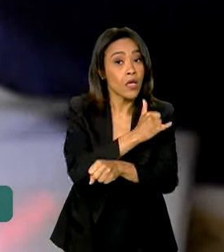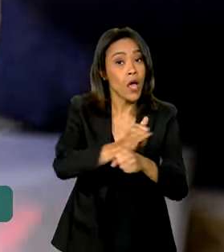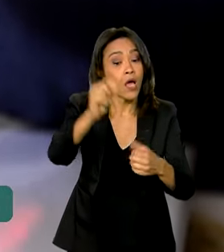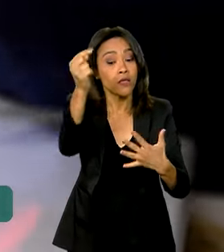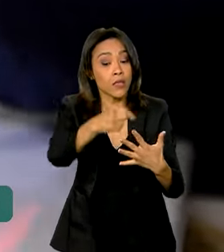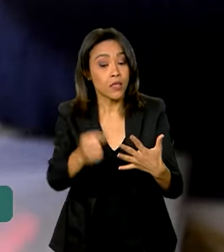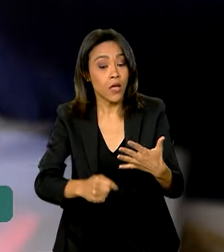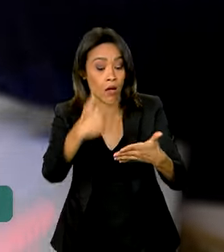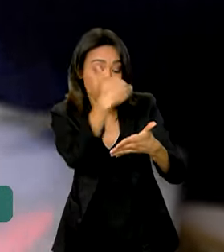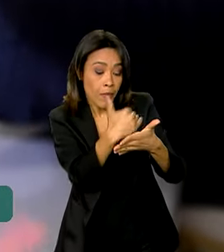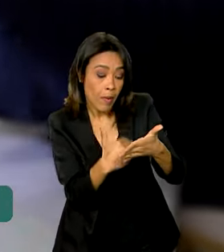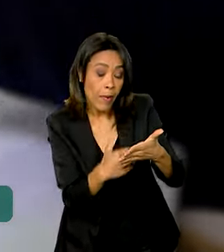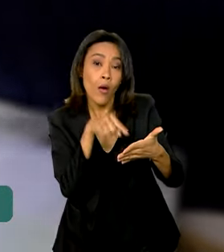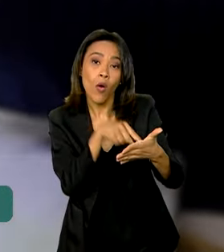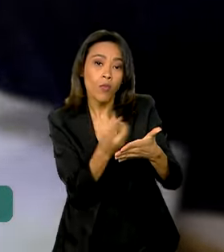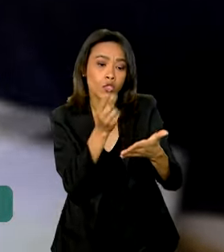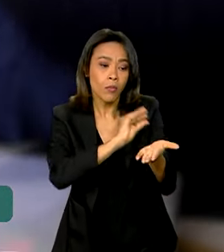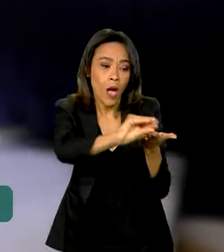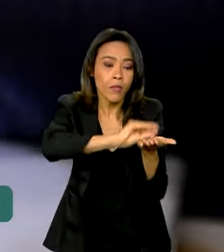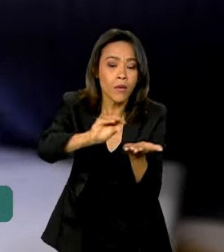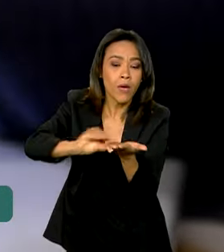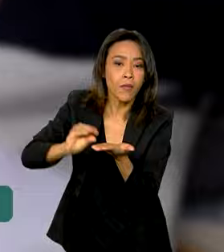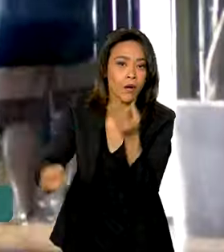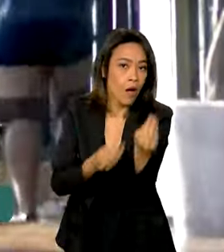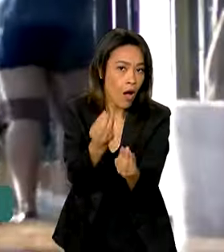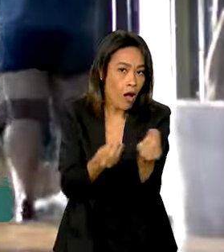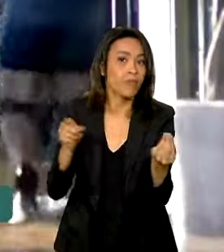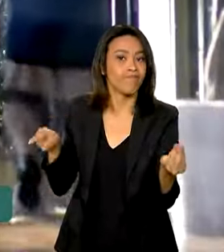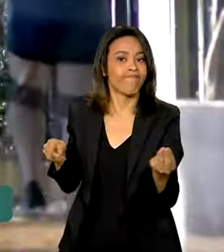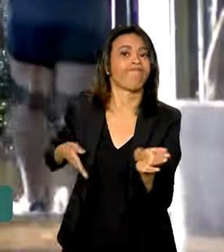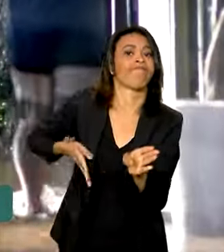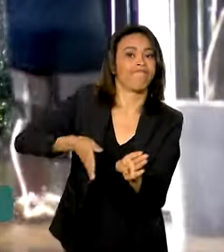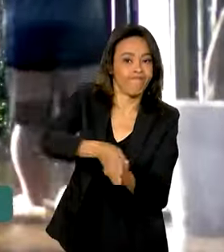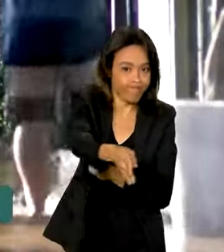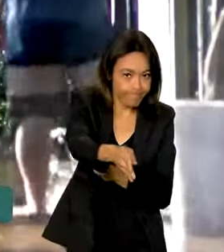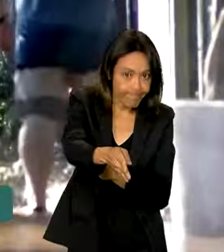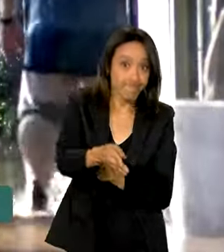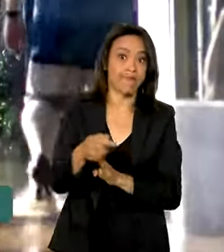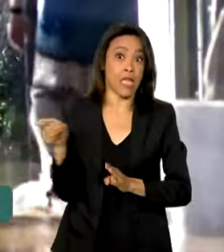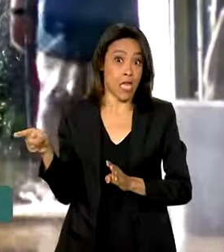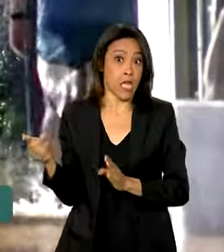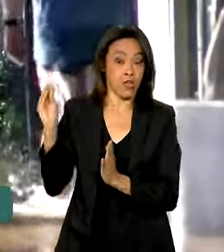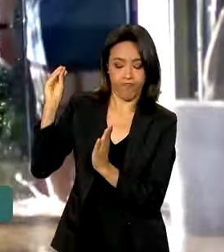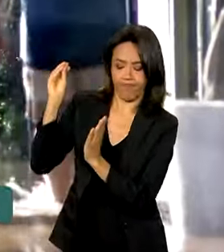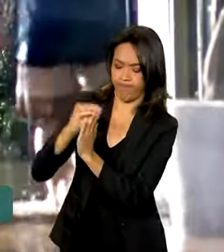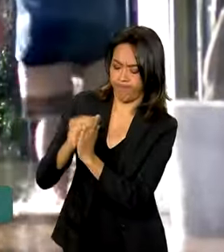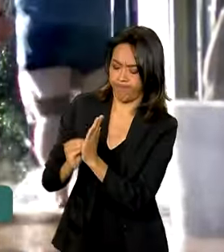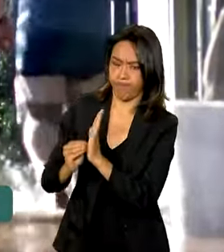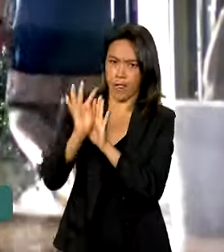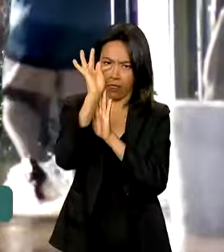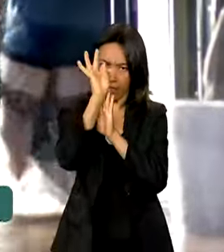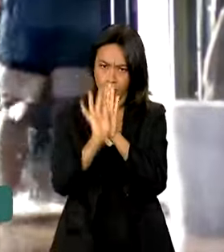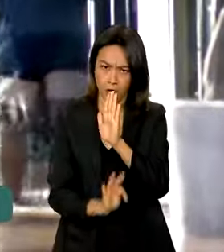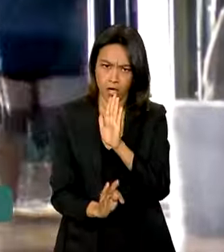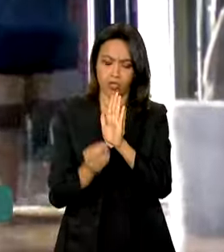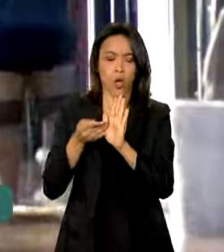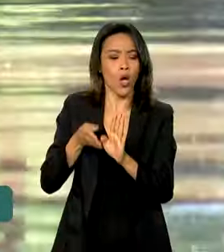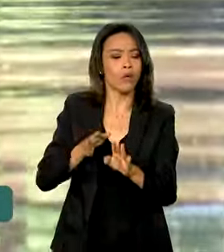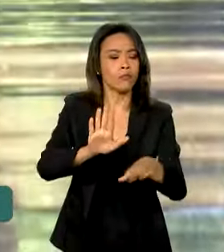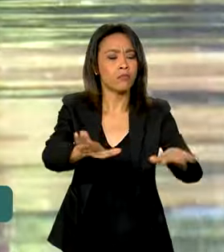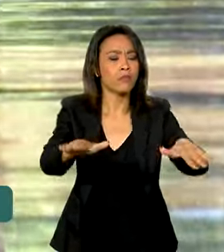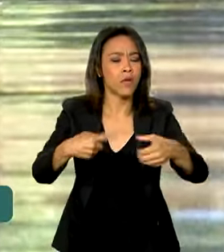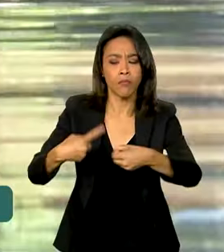distribuição e aplicação deste montante. O comitê simplificou protocolos, assessorou municípios e